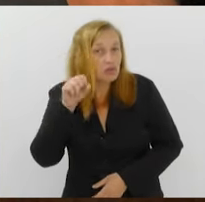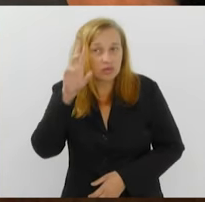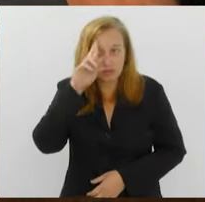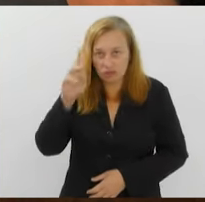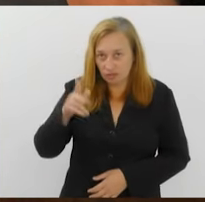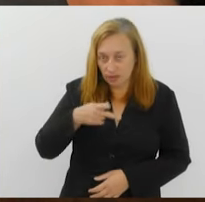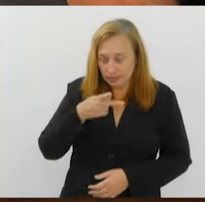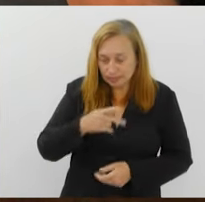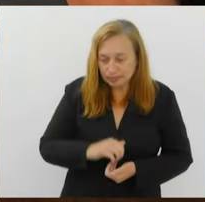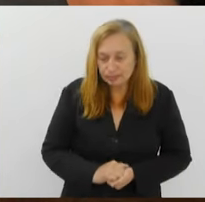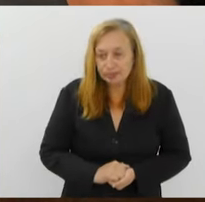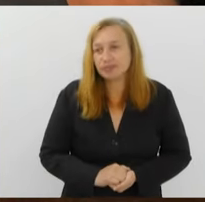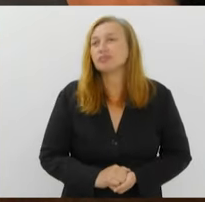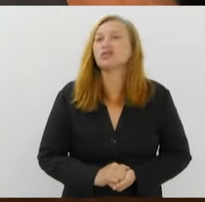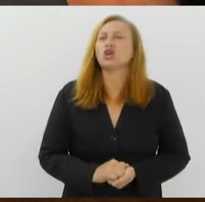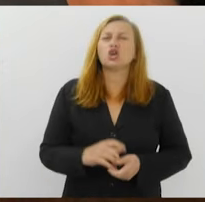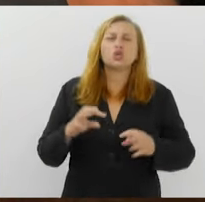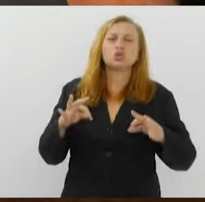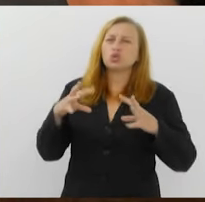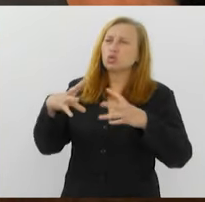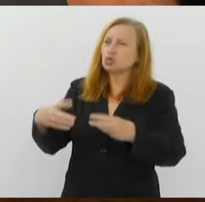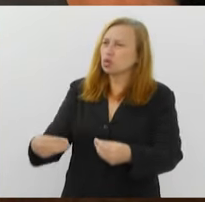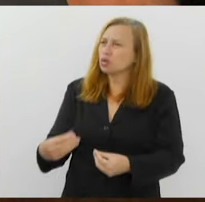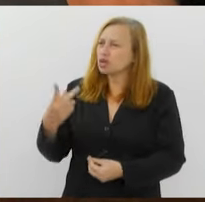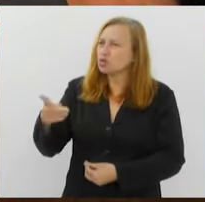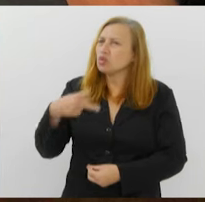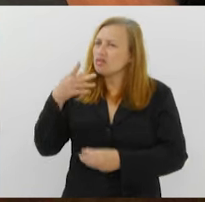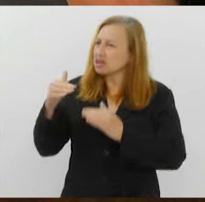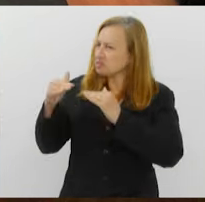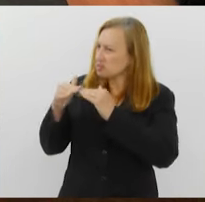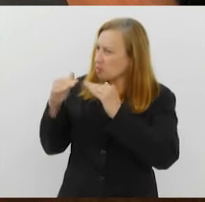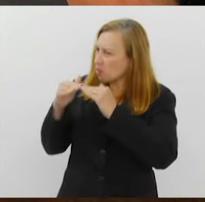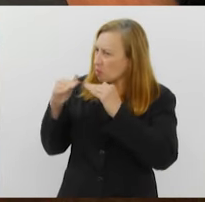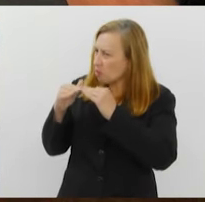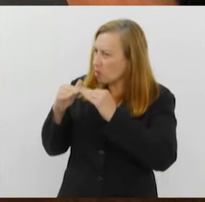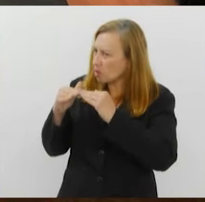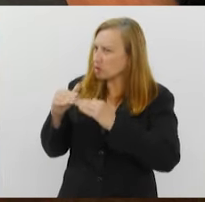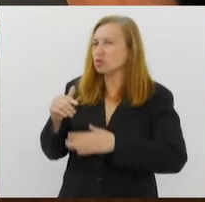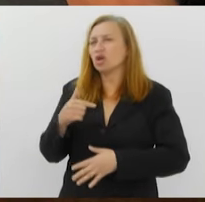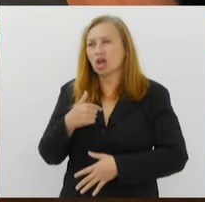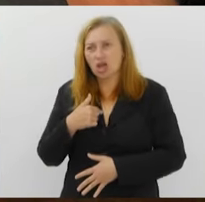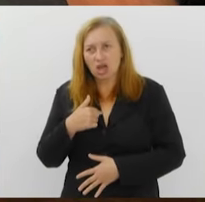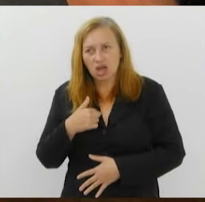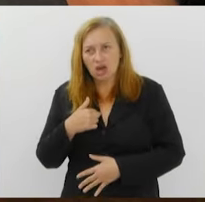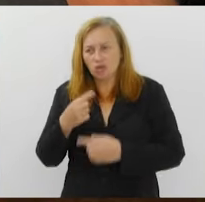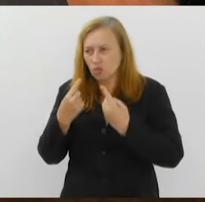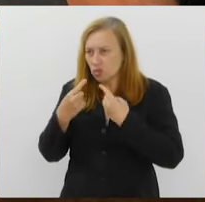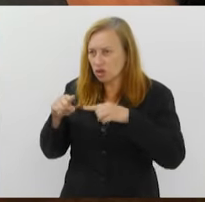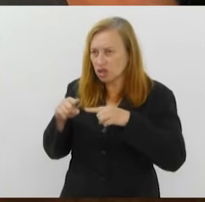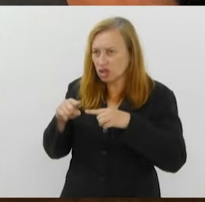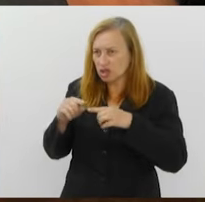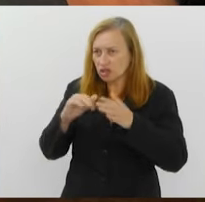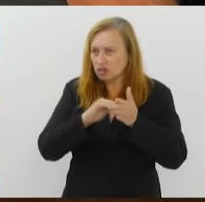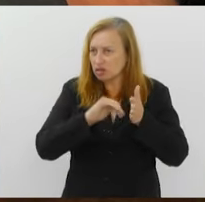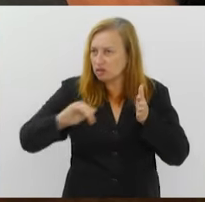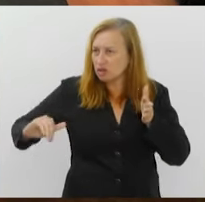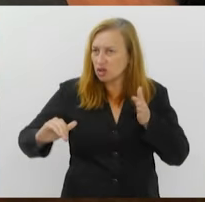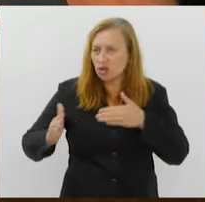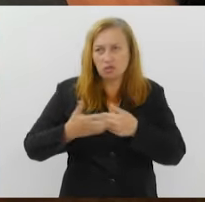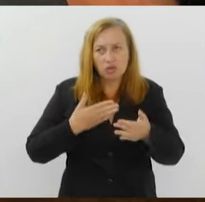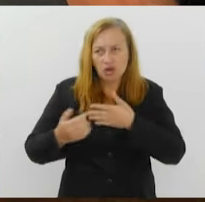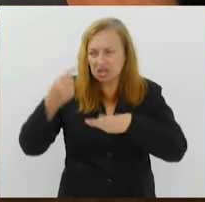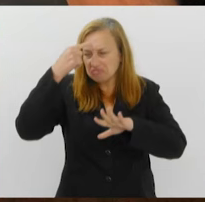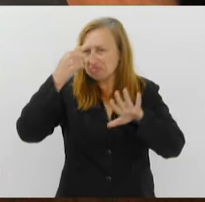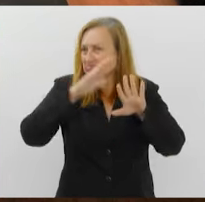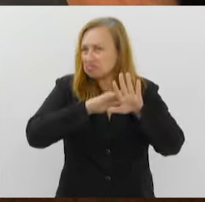Excelência. Ratifico todas as palavras de Vossa Excelência. Sou um crítico, apartados qualquer aspectos